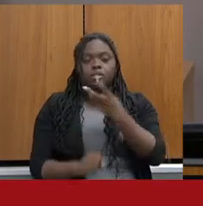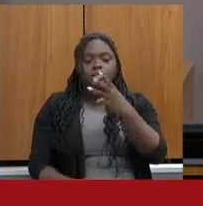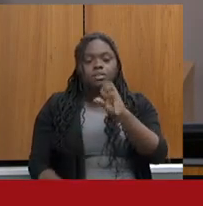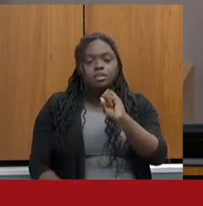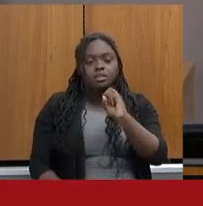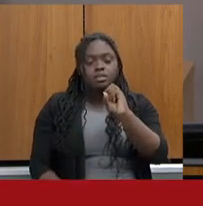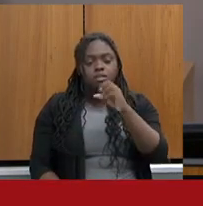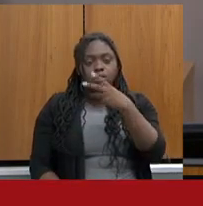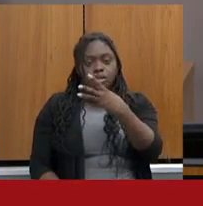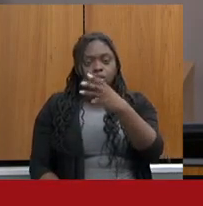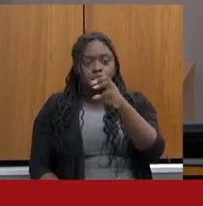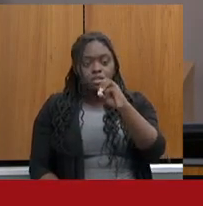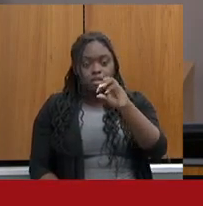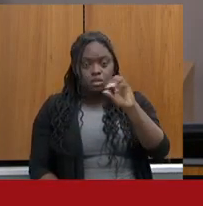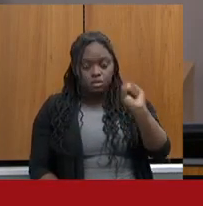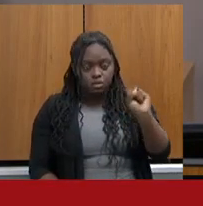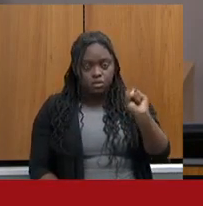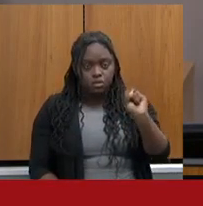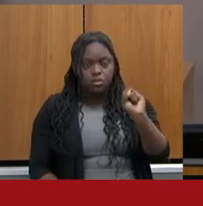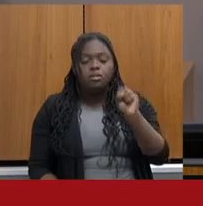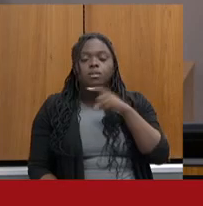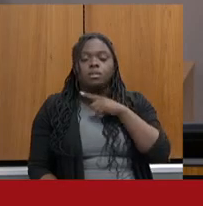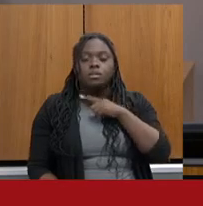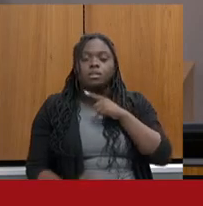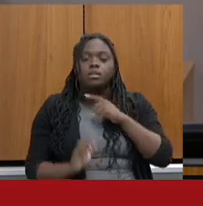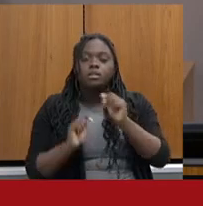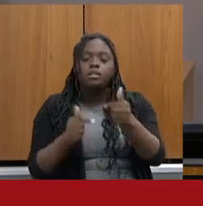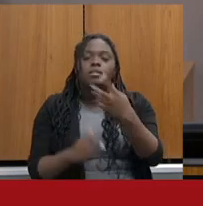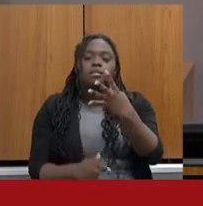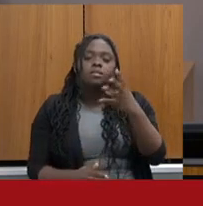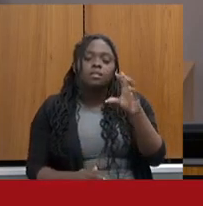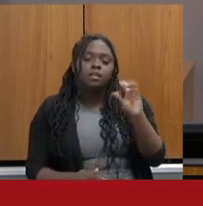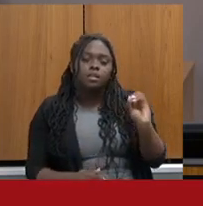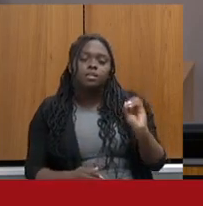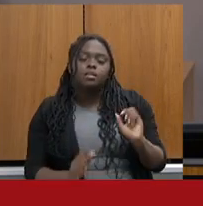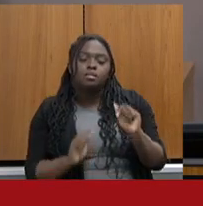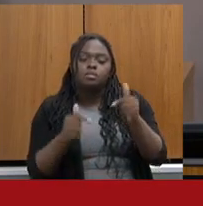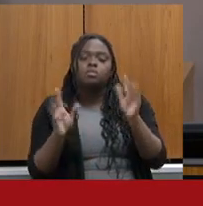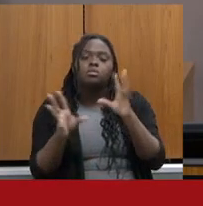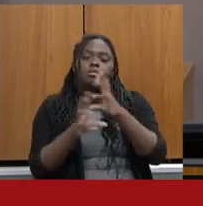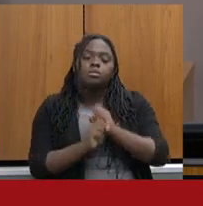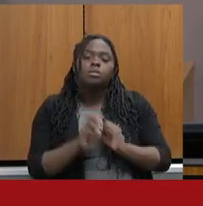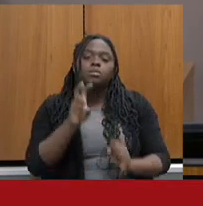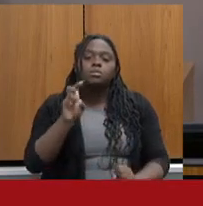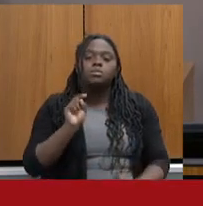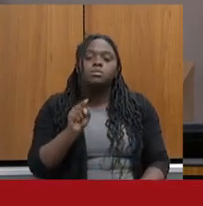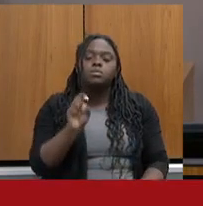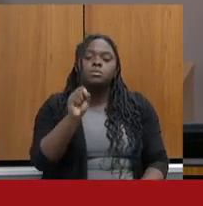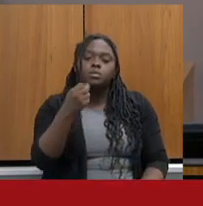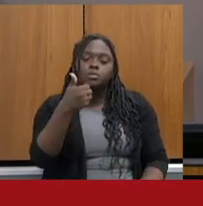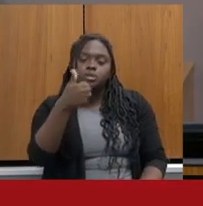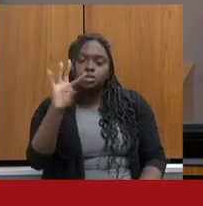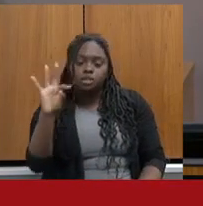como evasão e tivemos a recomposição de 40 perfazendo um total de 5.810